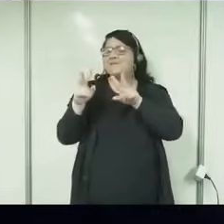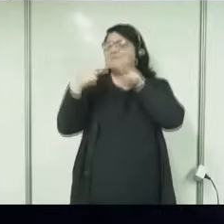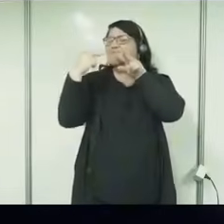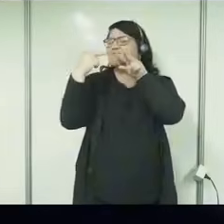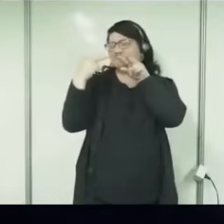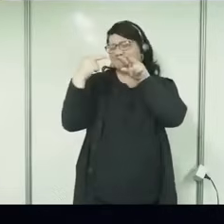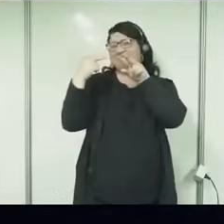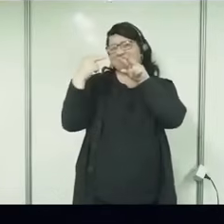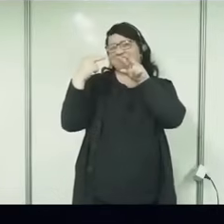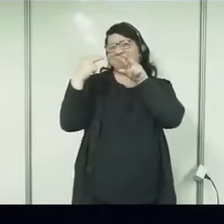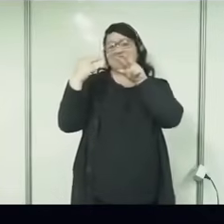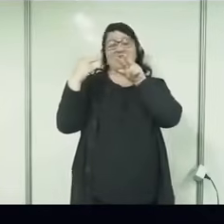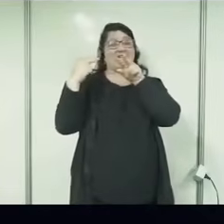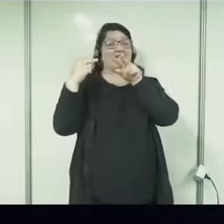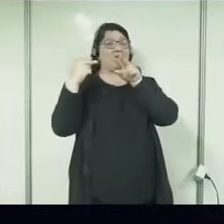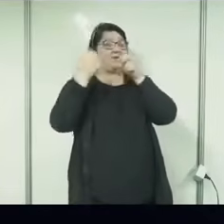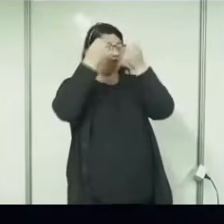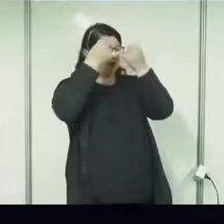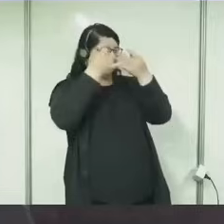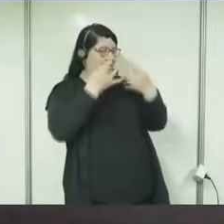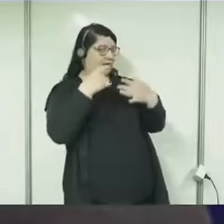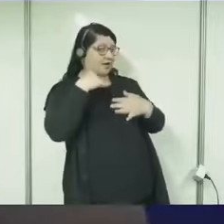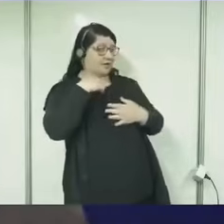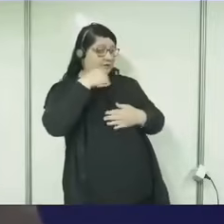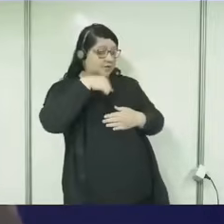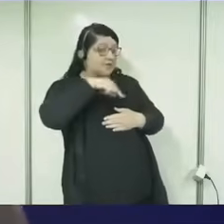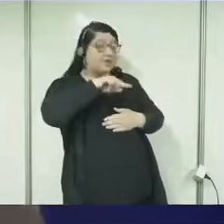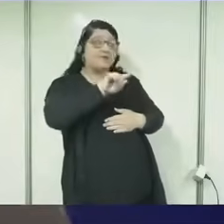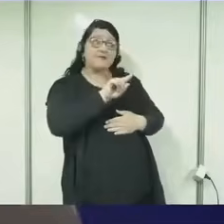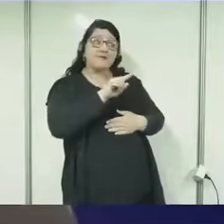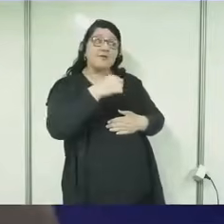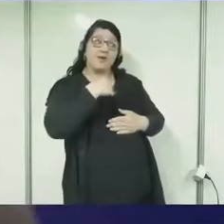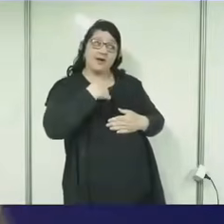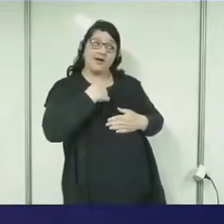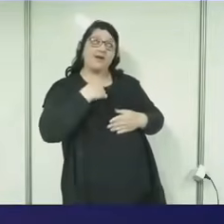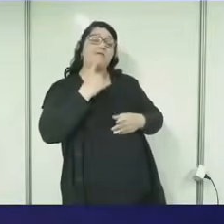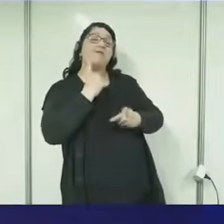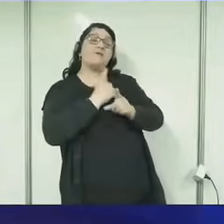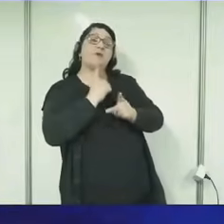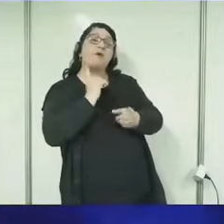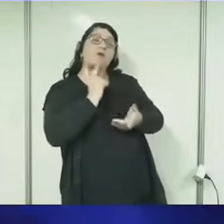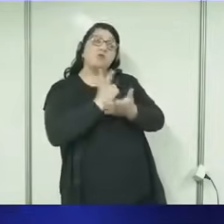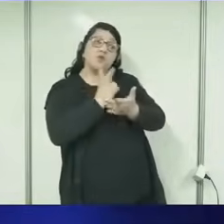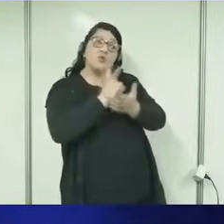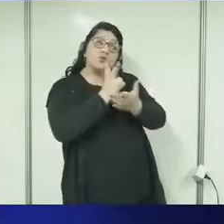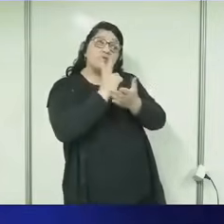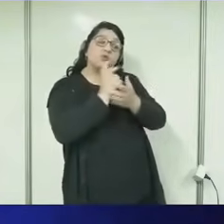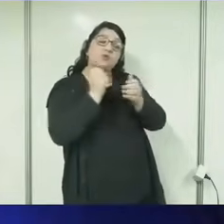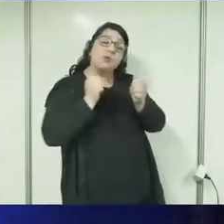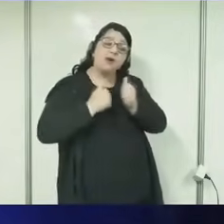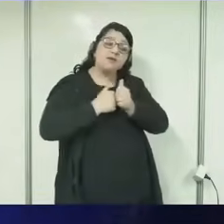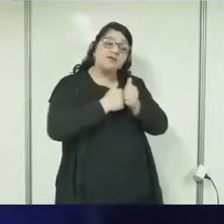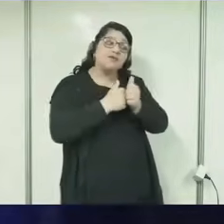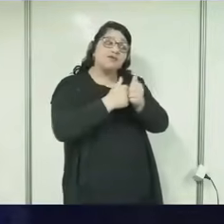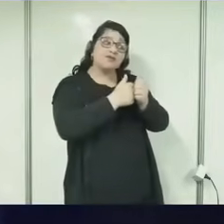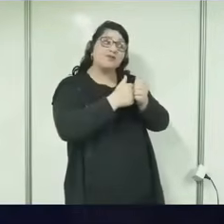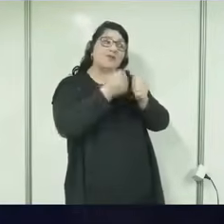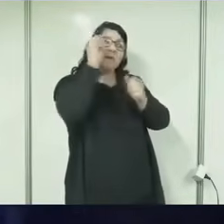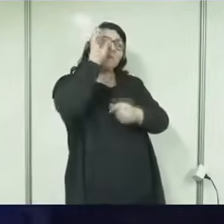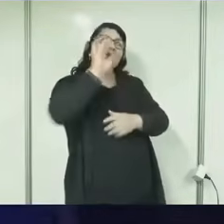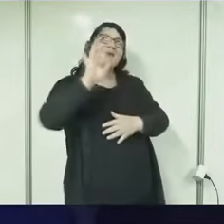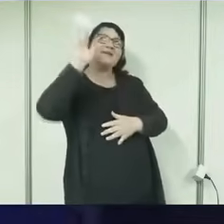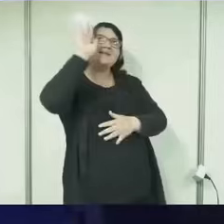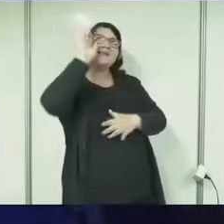aonde você for eu sigo, com meu pensamento sempre onde estiver. Com